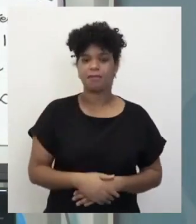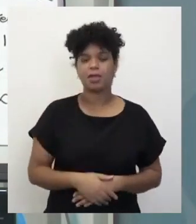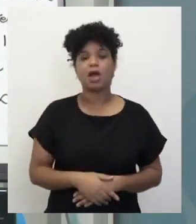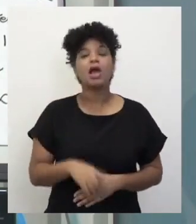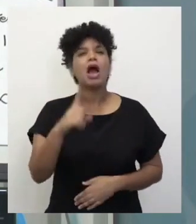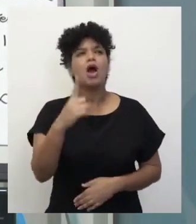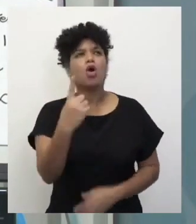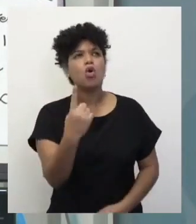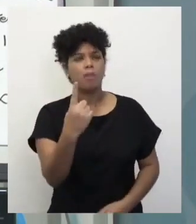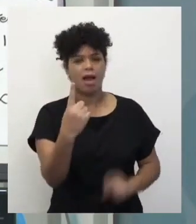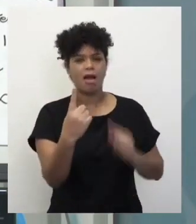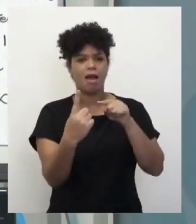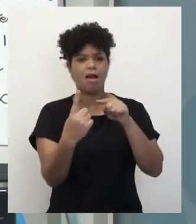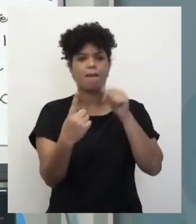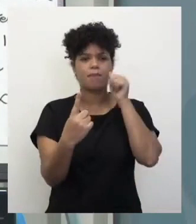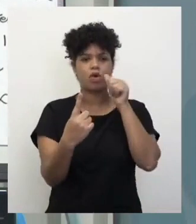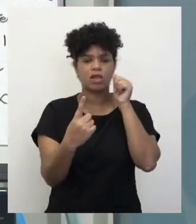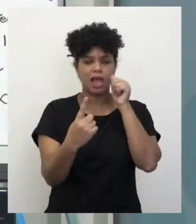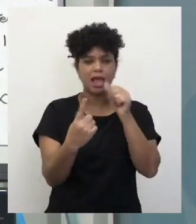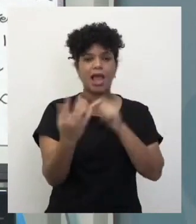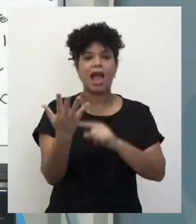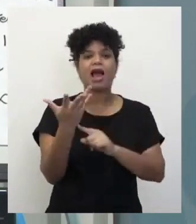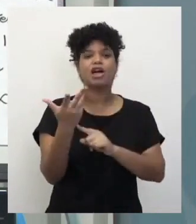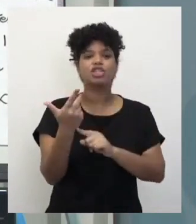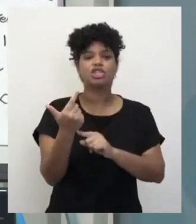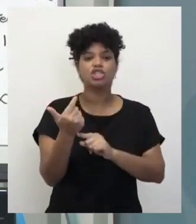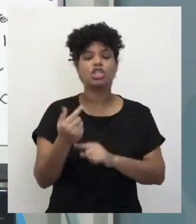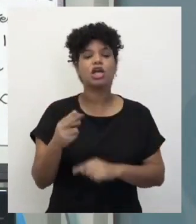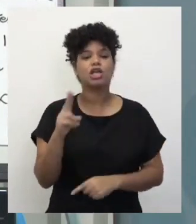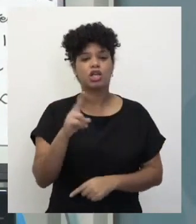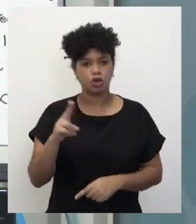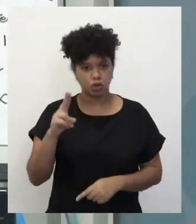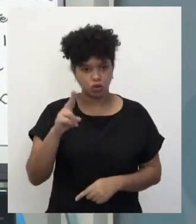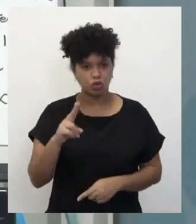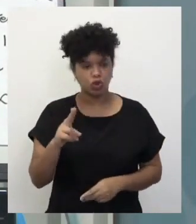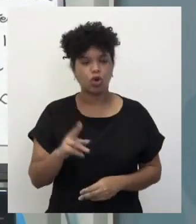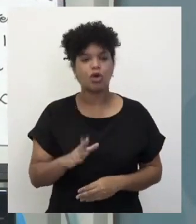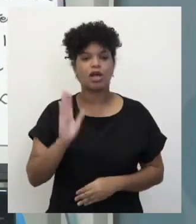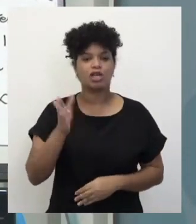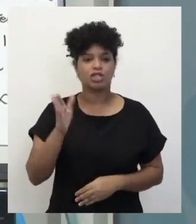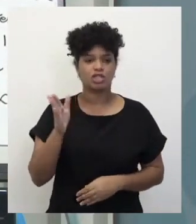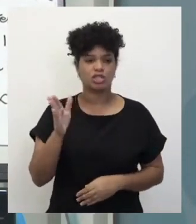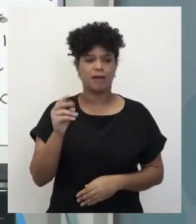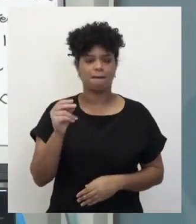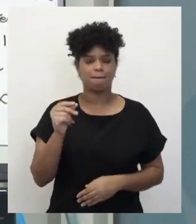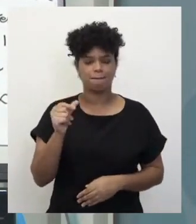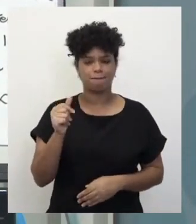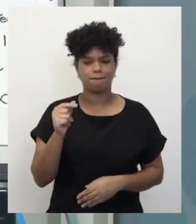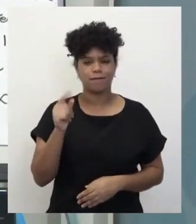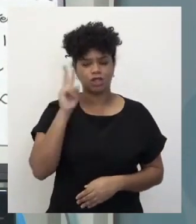artistas que a gente pode citar aí, que utilizou com muita propriedade, né? Foi